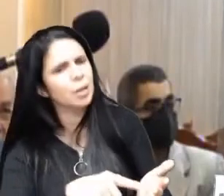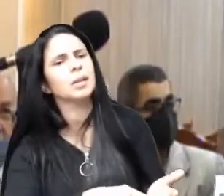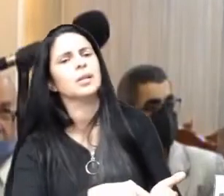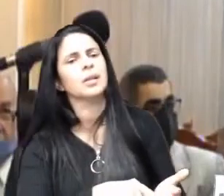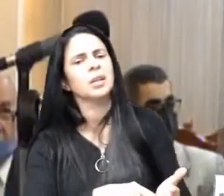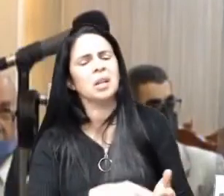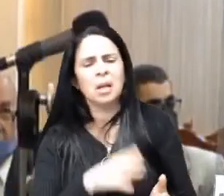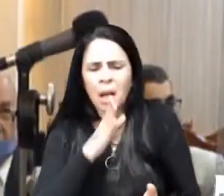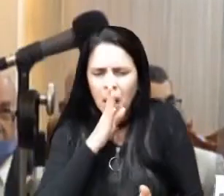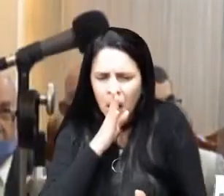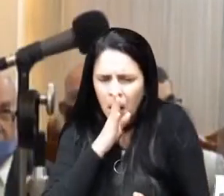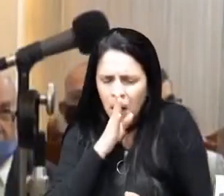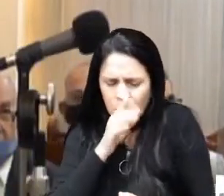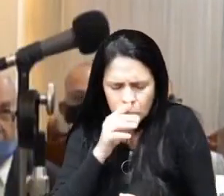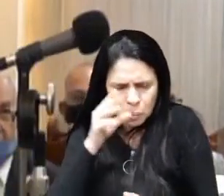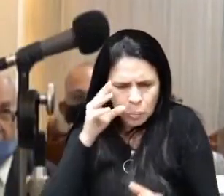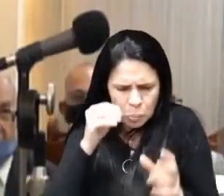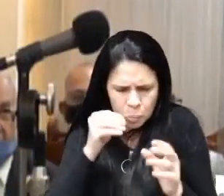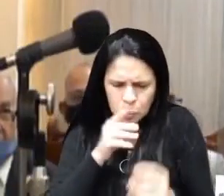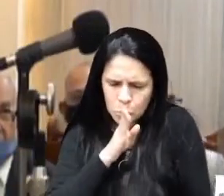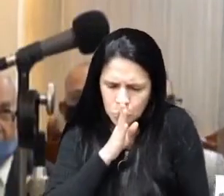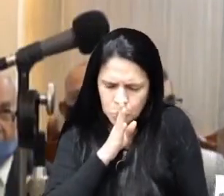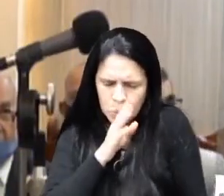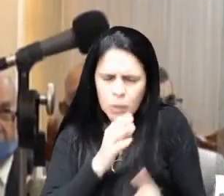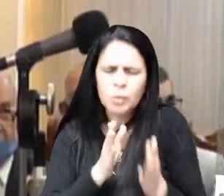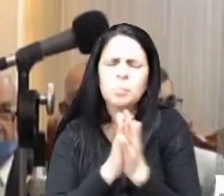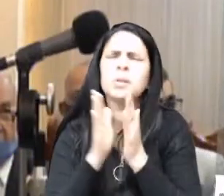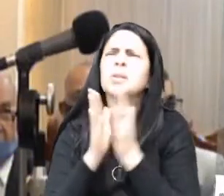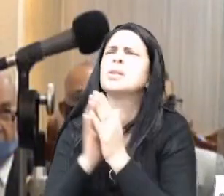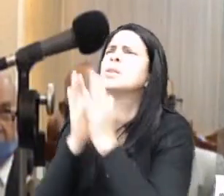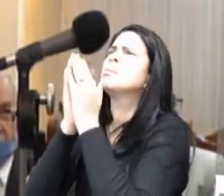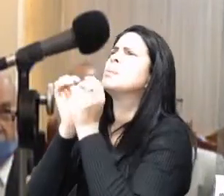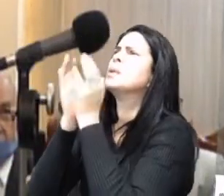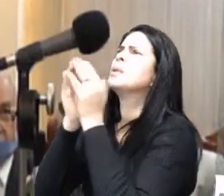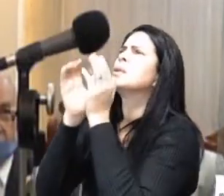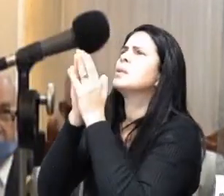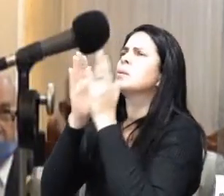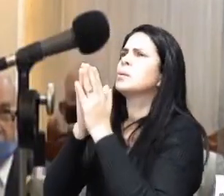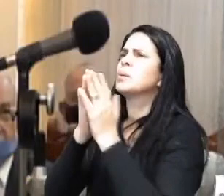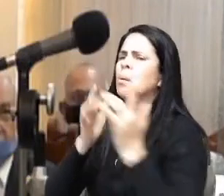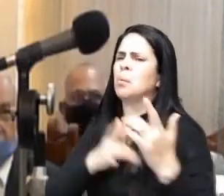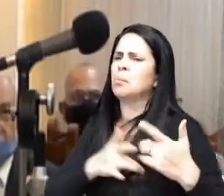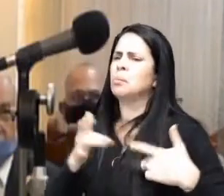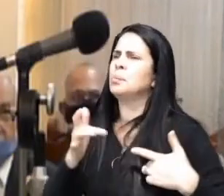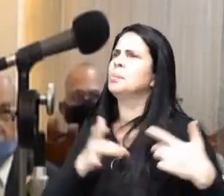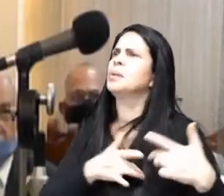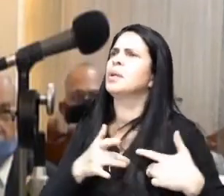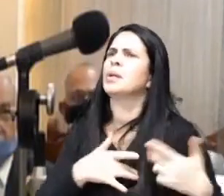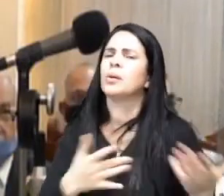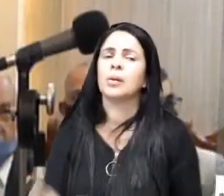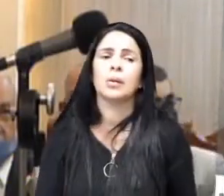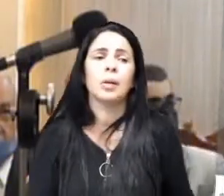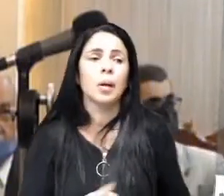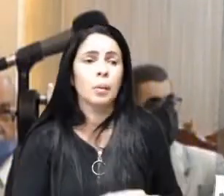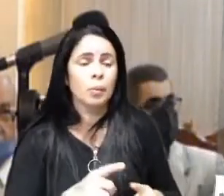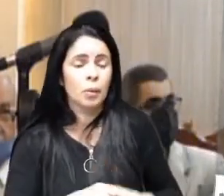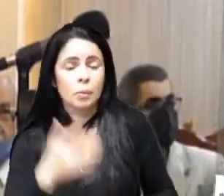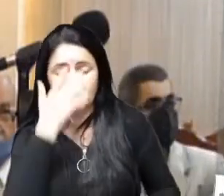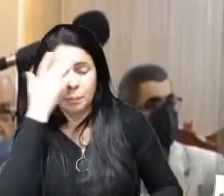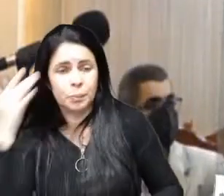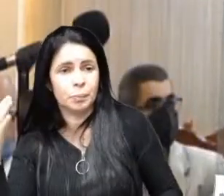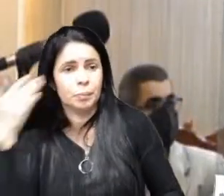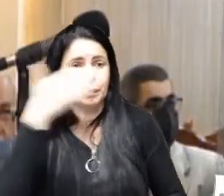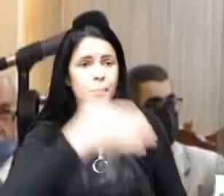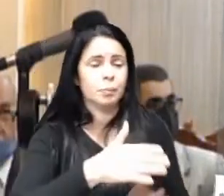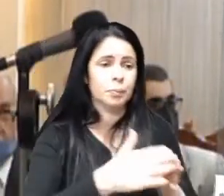cabisbaixo, pedindo misericórdia. Esse desceu justificado. Porque quem vai ao templo em Jerusalém sempre está subindo. Quem sai